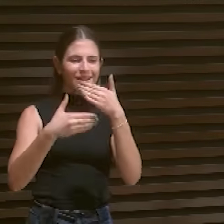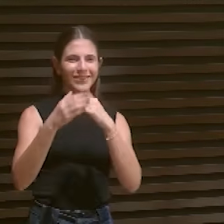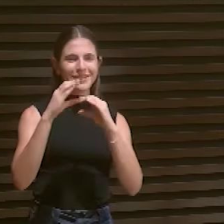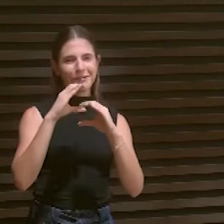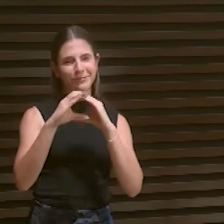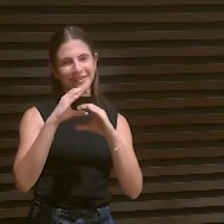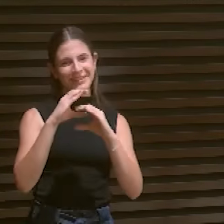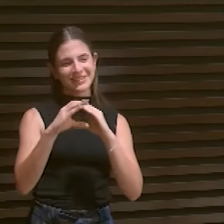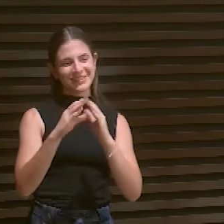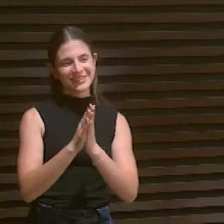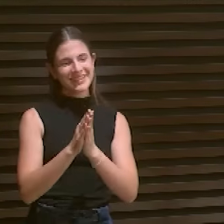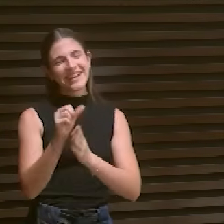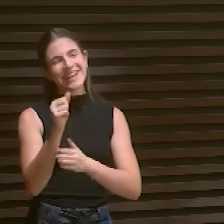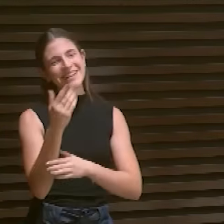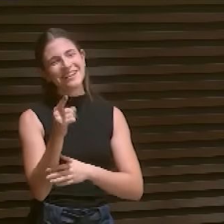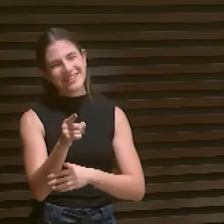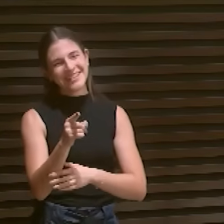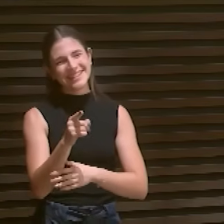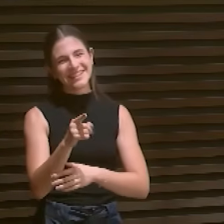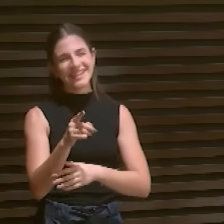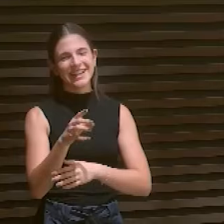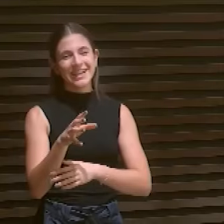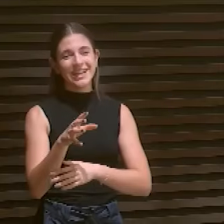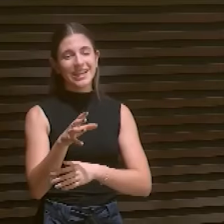Então você tenta fazer isso,